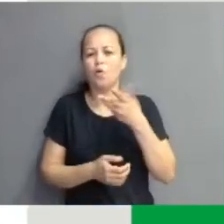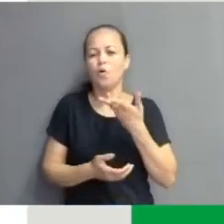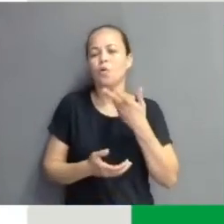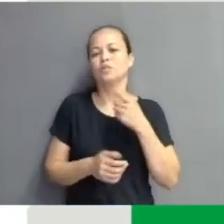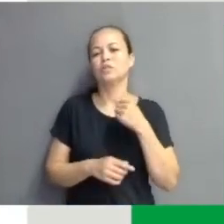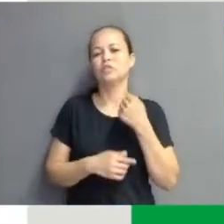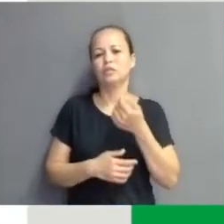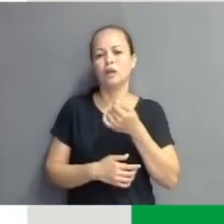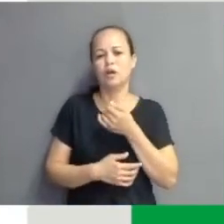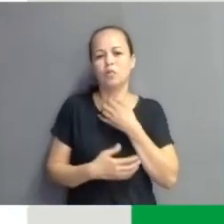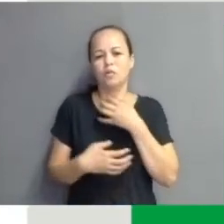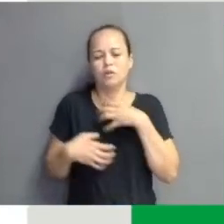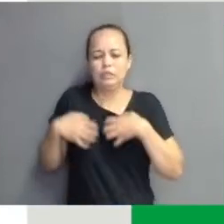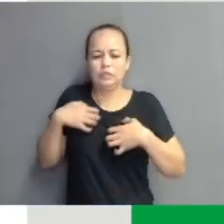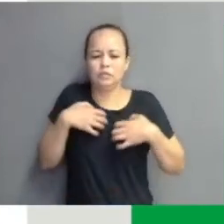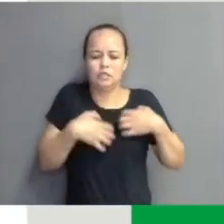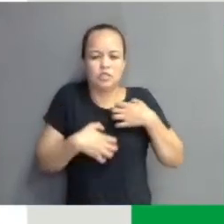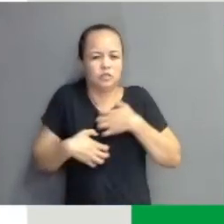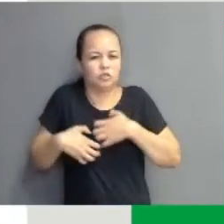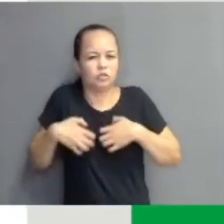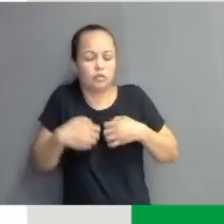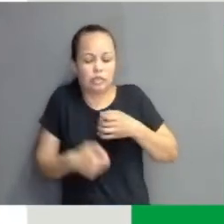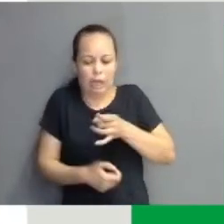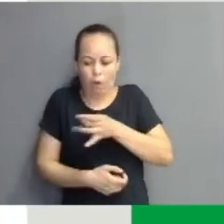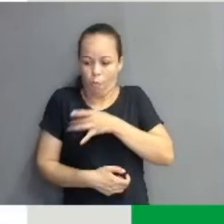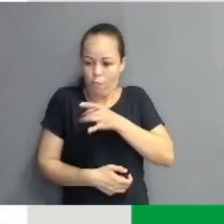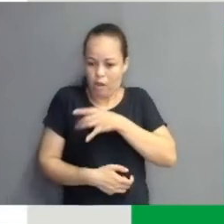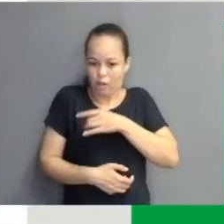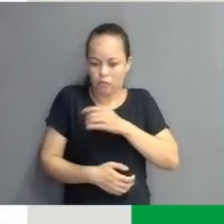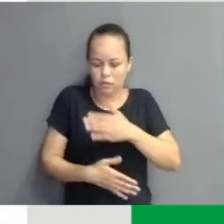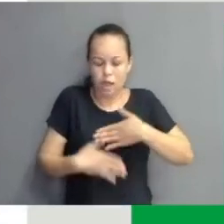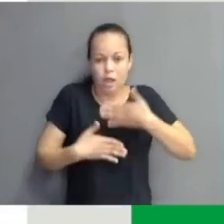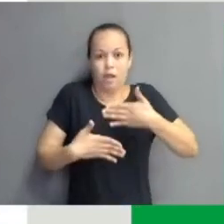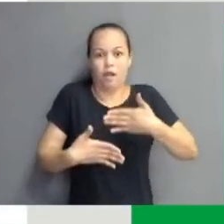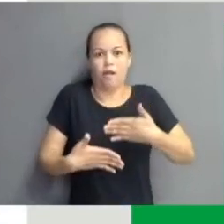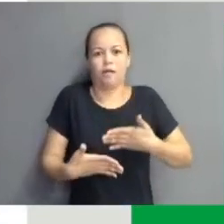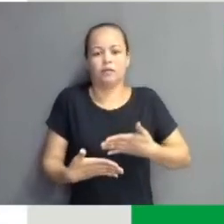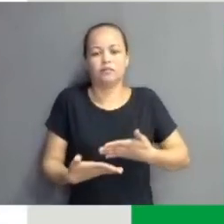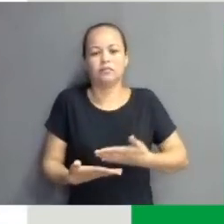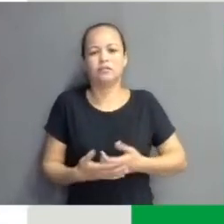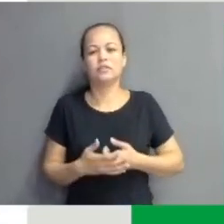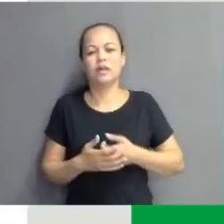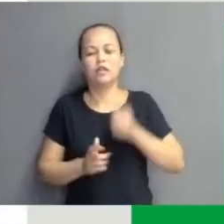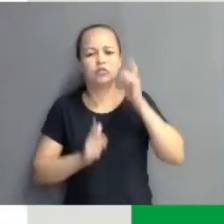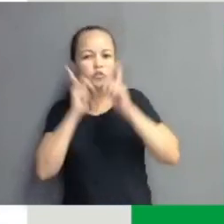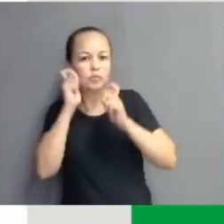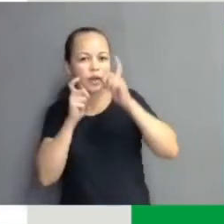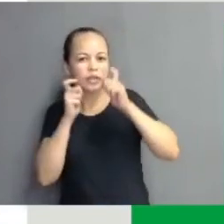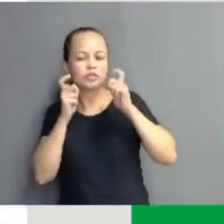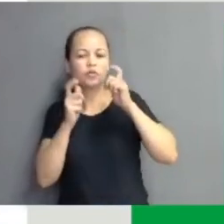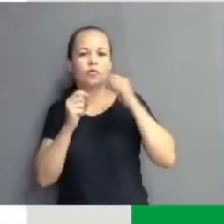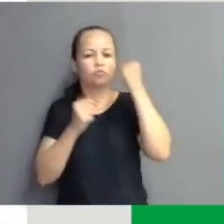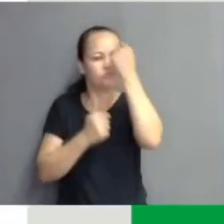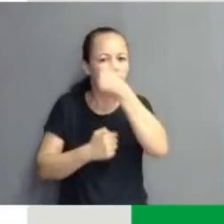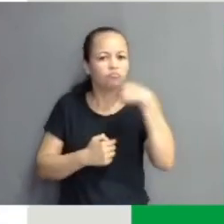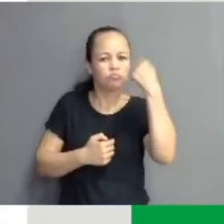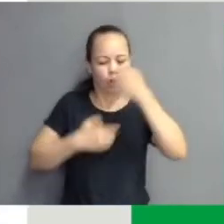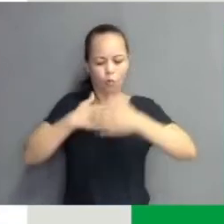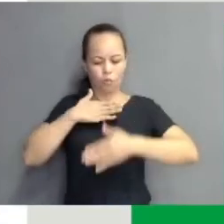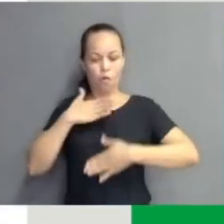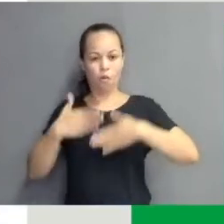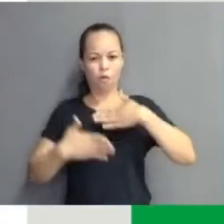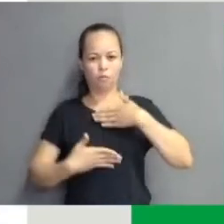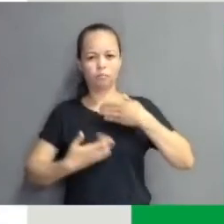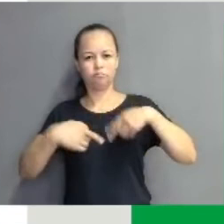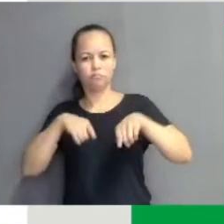angustiado ou se a gente tá com medo tá surpreso nós expressões o nosso rosto do nosso corpo